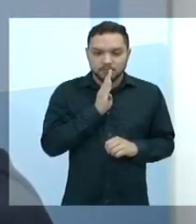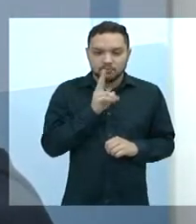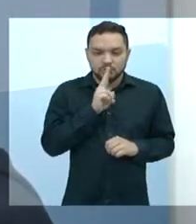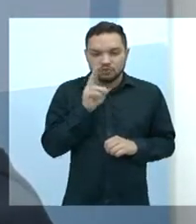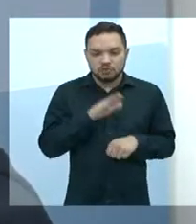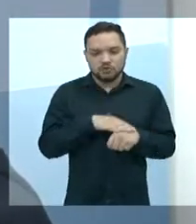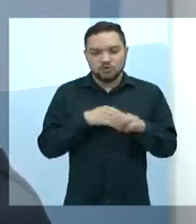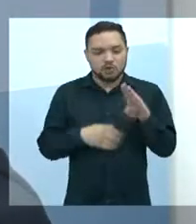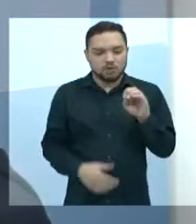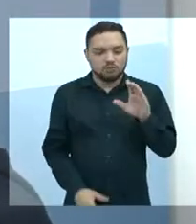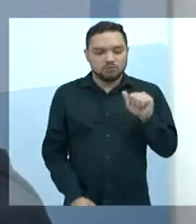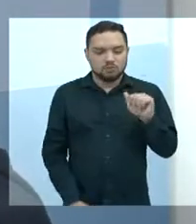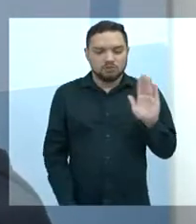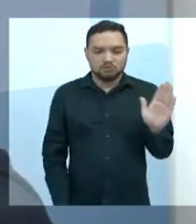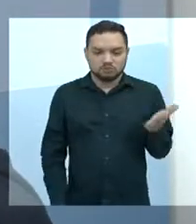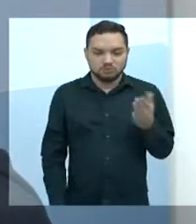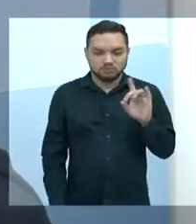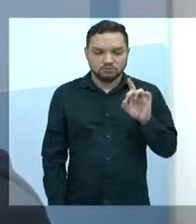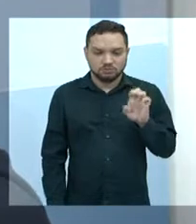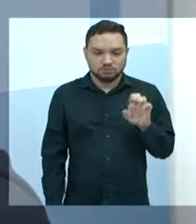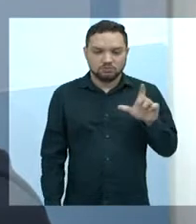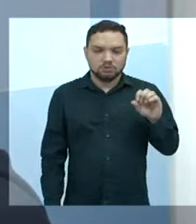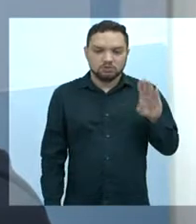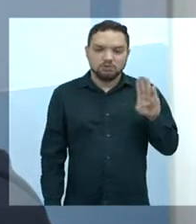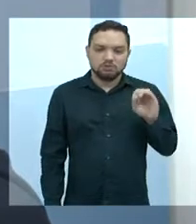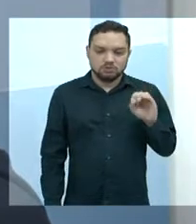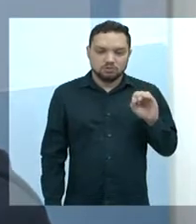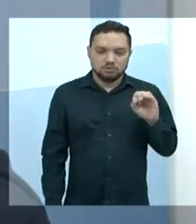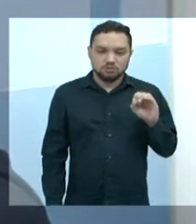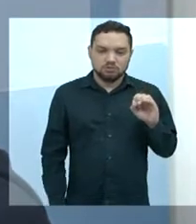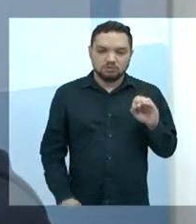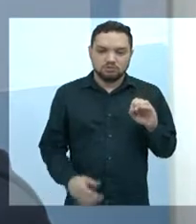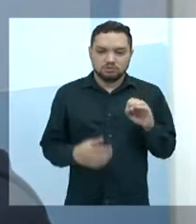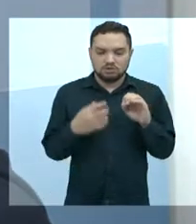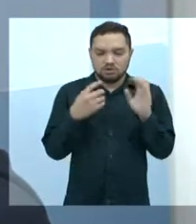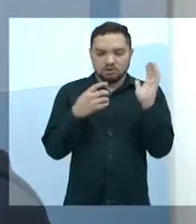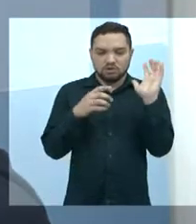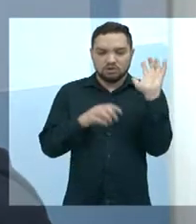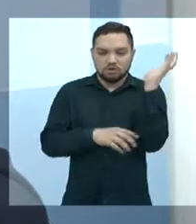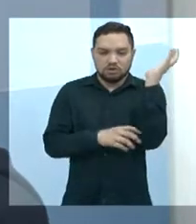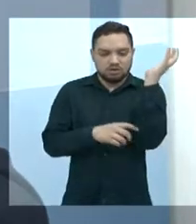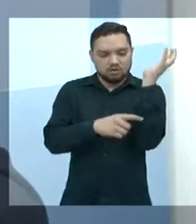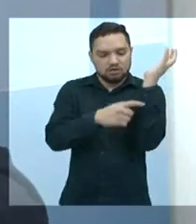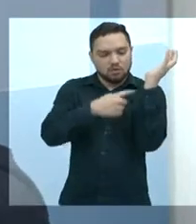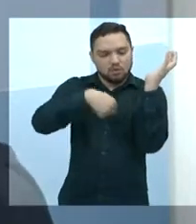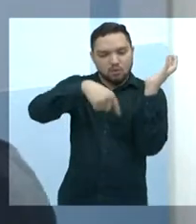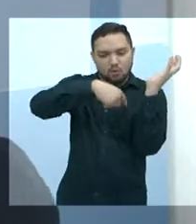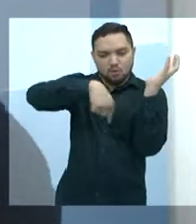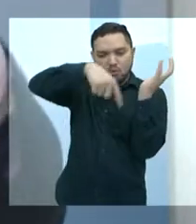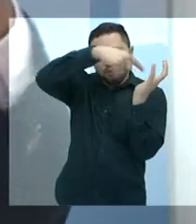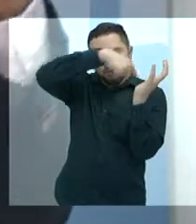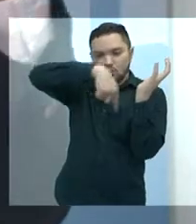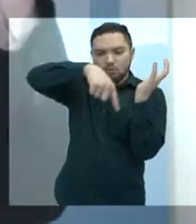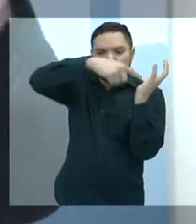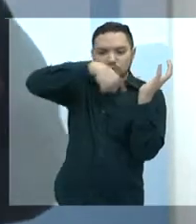tem outro nome científico. É uma planta, uma trepadeira que vai subindo na carnaubeira. Sim. E